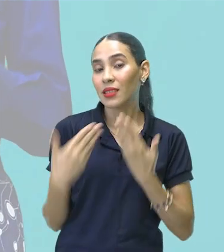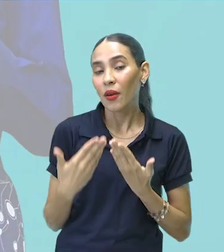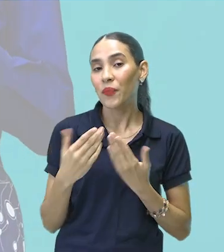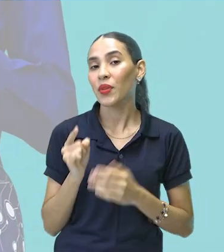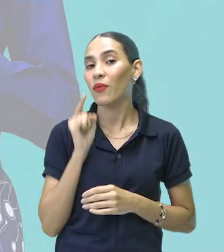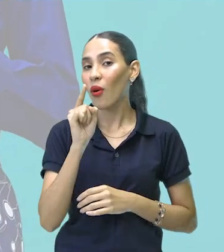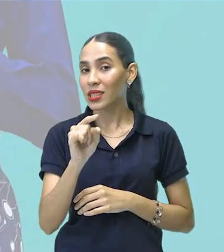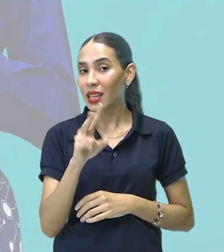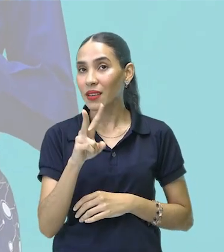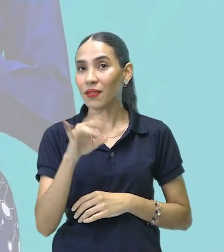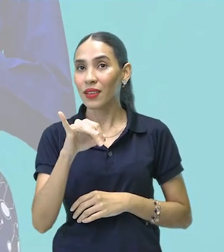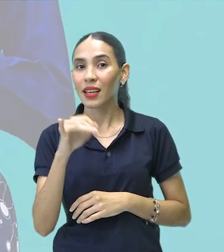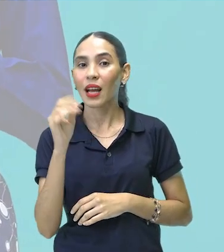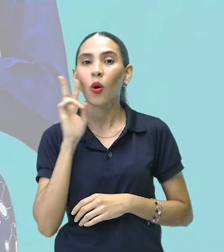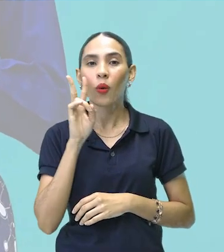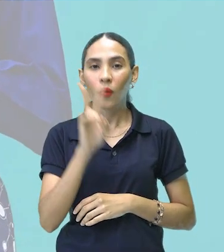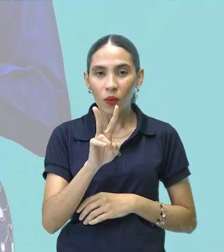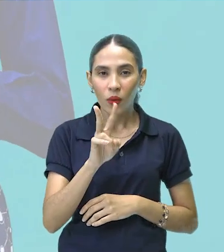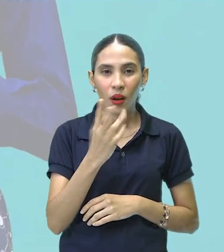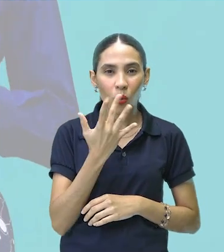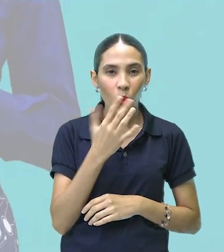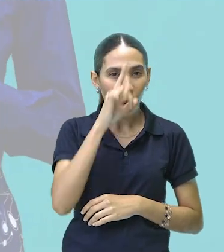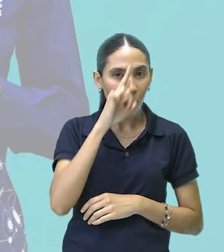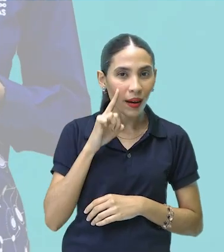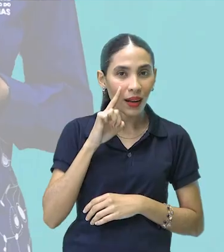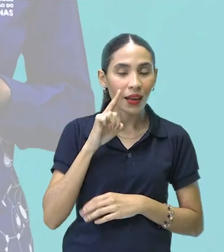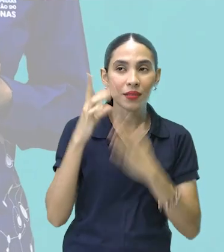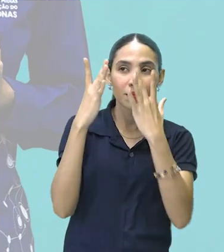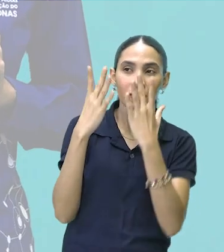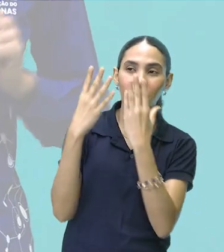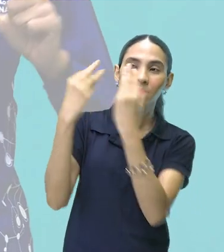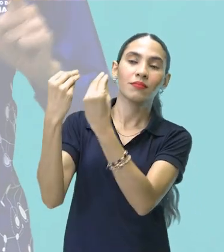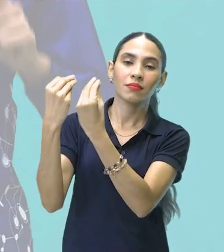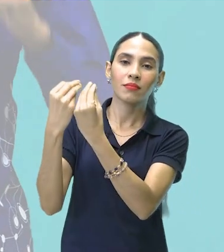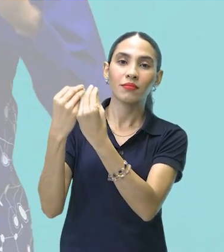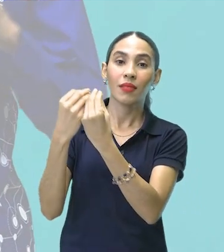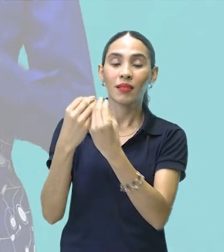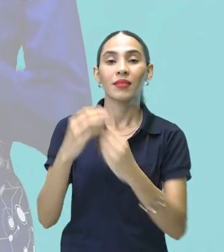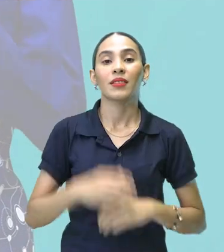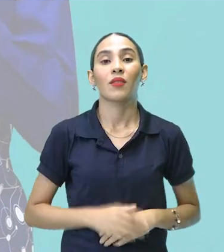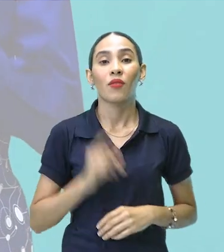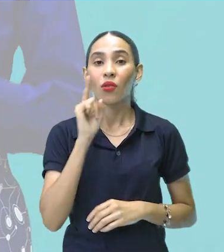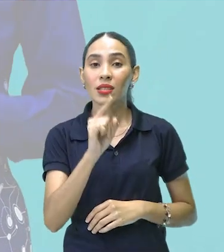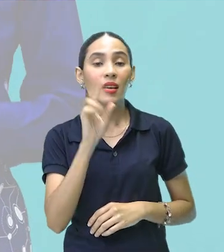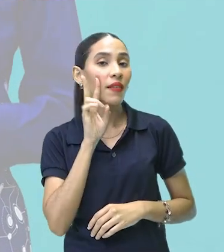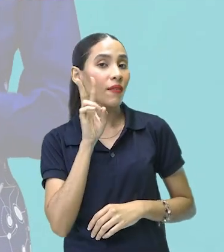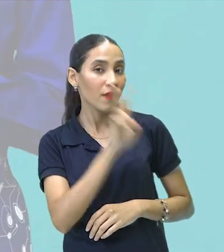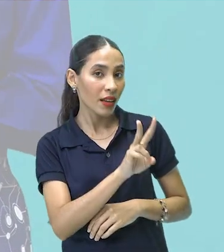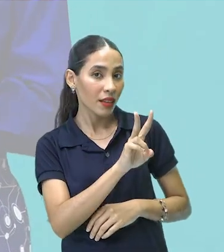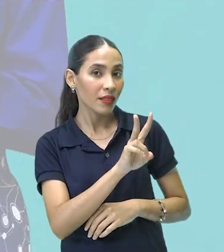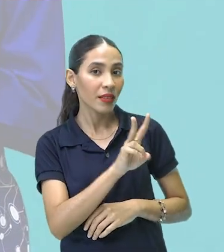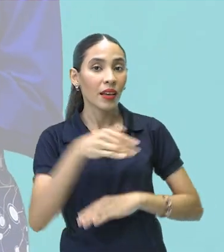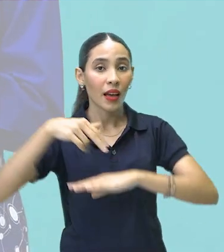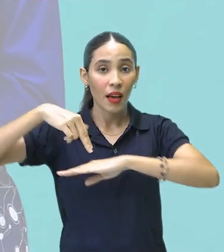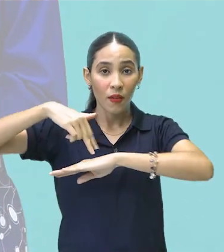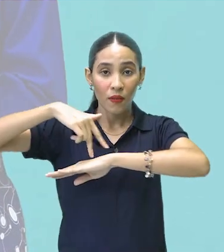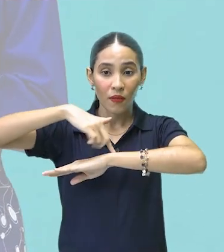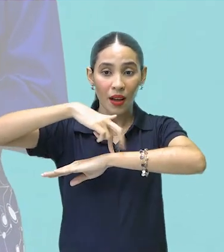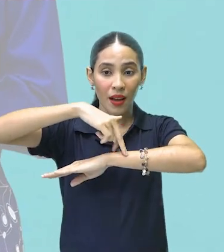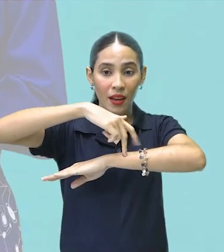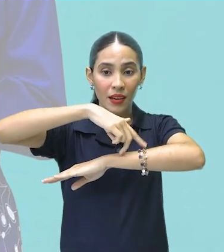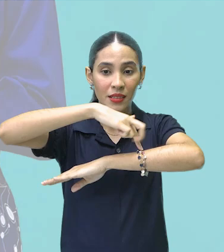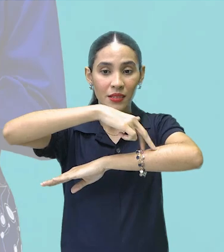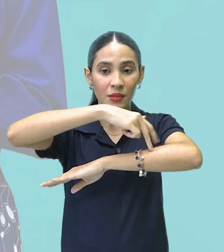você vê o amarelo, ele te chama a atenção. Quando você vê a faixa, com uma